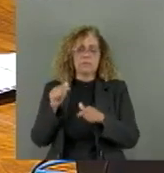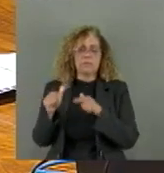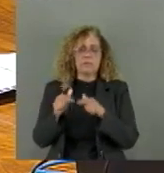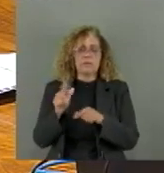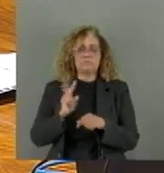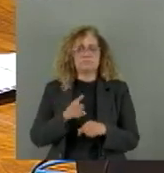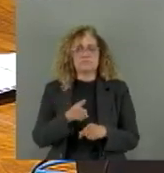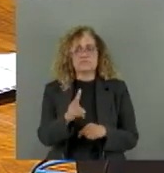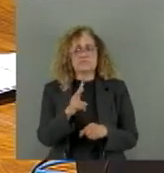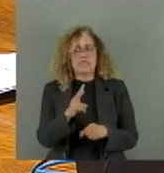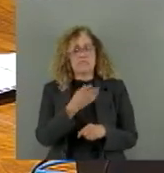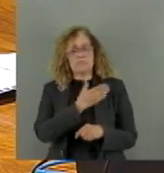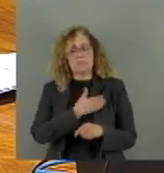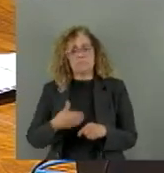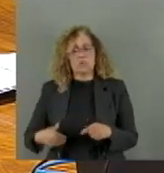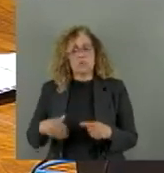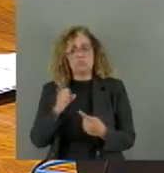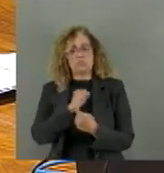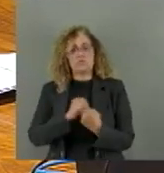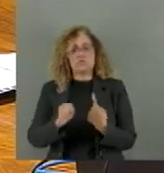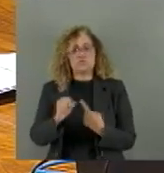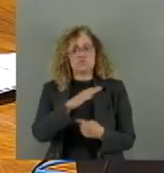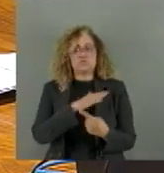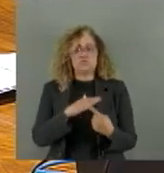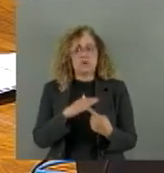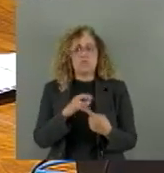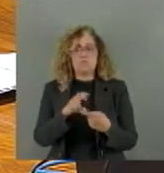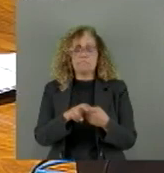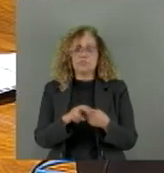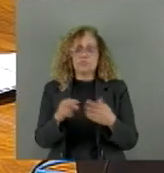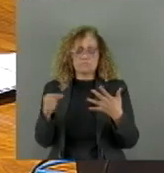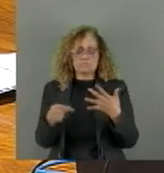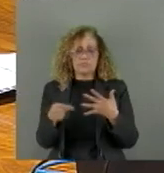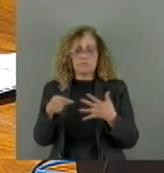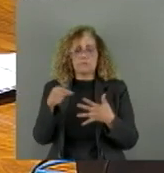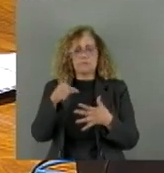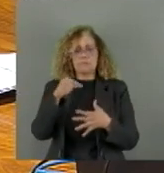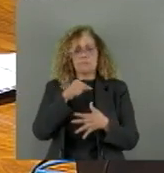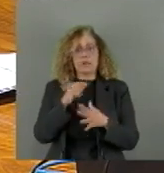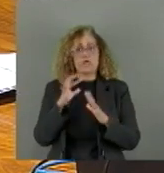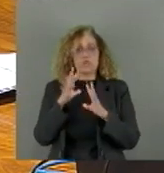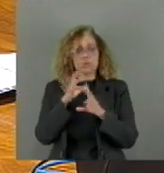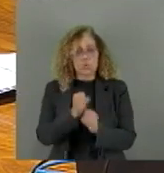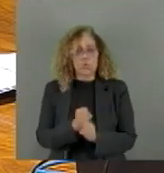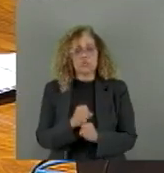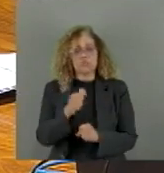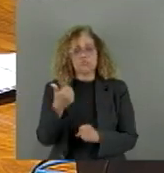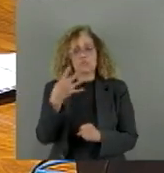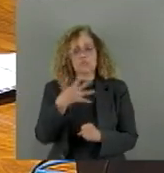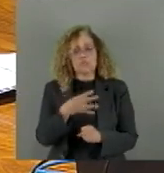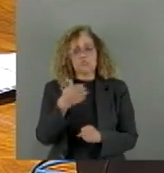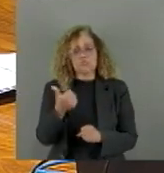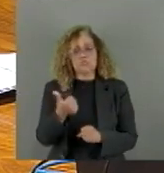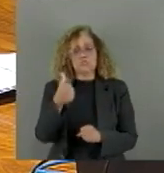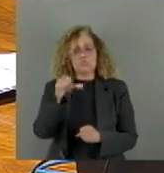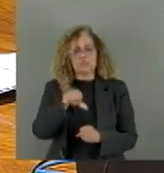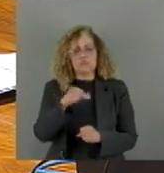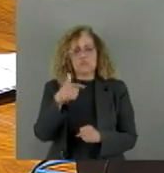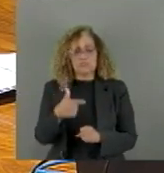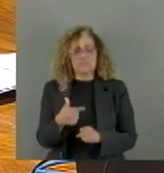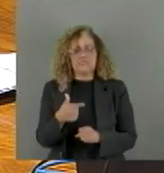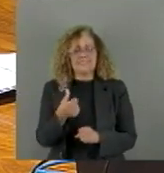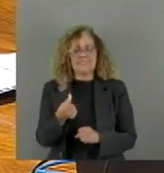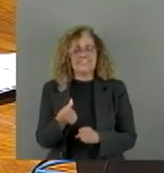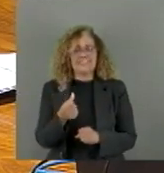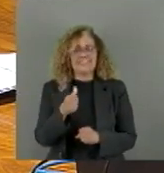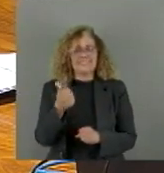reconhecimento público e social. Assim, por preencher todos os requisitos estabelecidos pela Lei 14.196, de 26 de agosto de 2021,